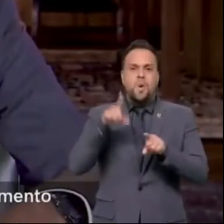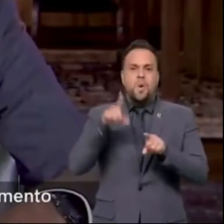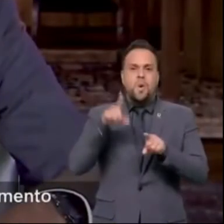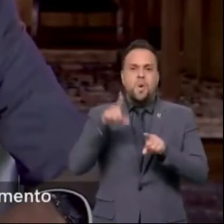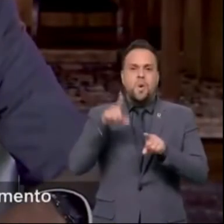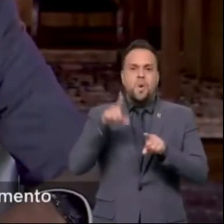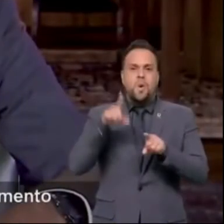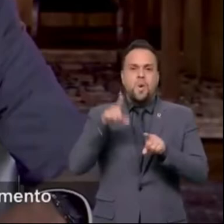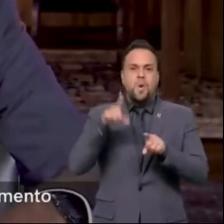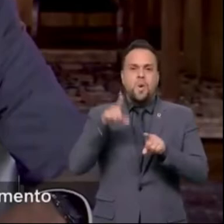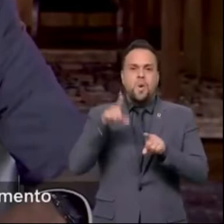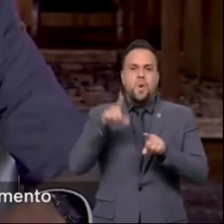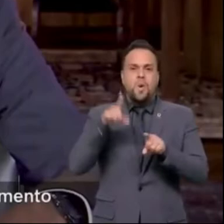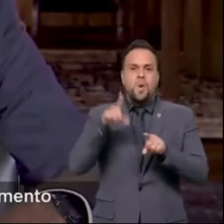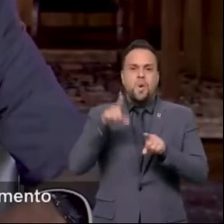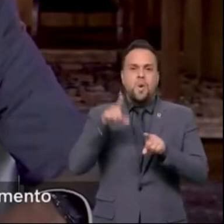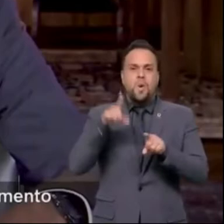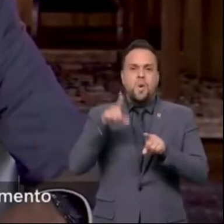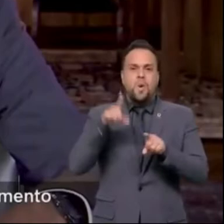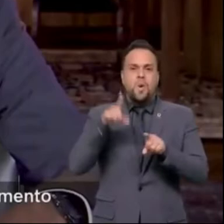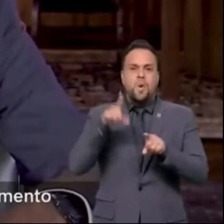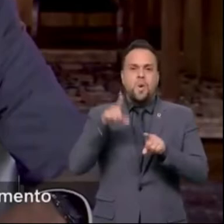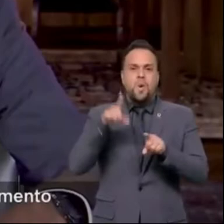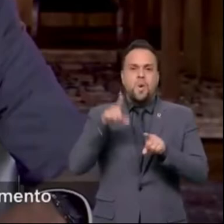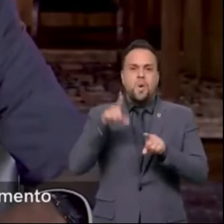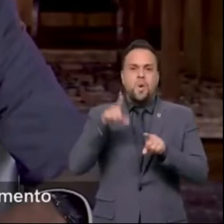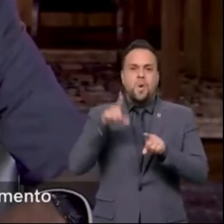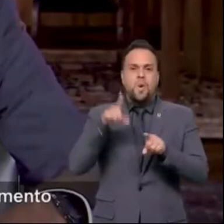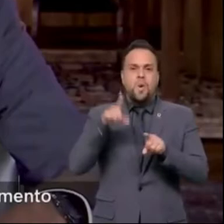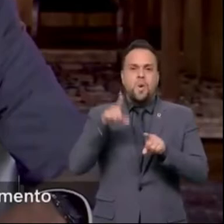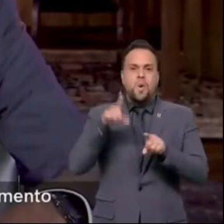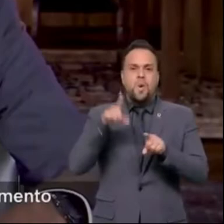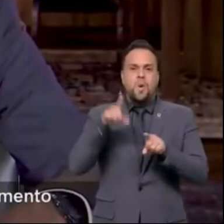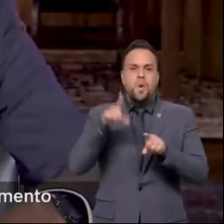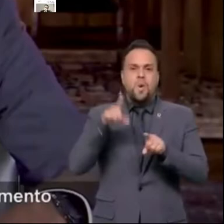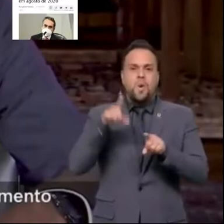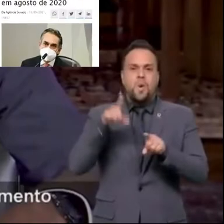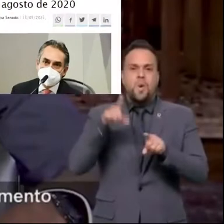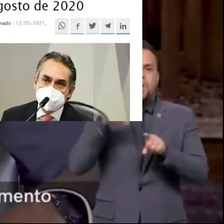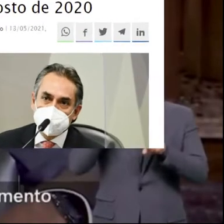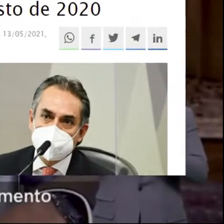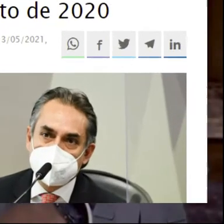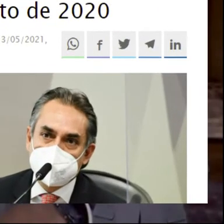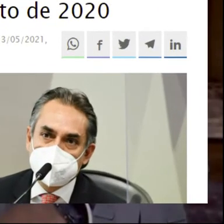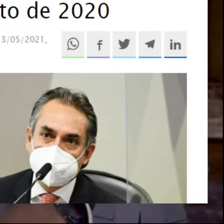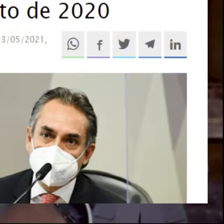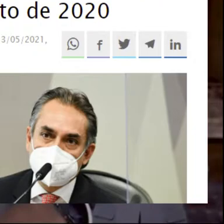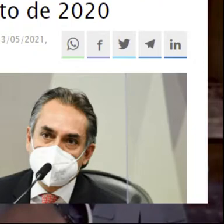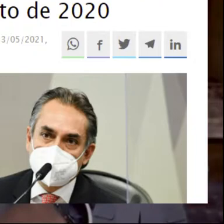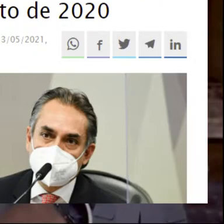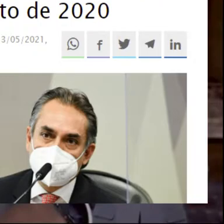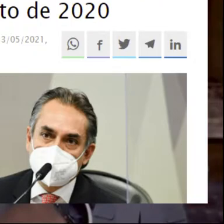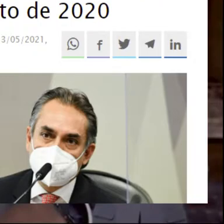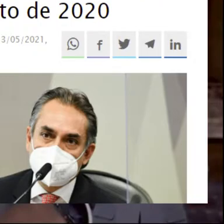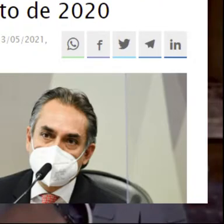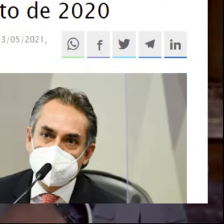amor de Deus, vamos fechar essa questão da vacina. Tinha oferta de vacina em 2020? Tinha.